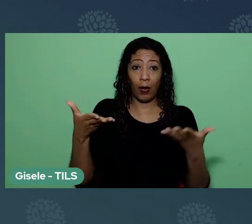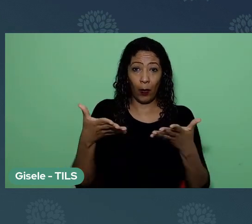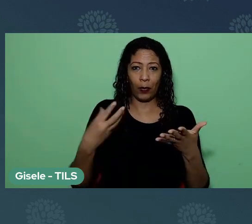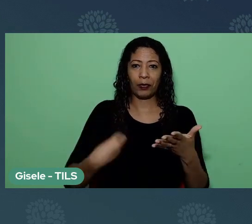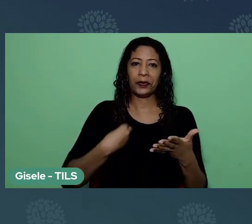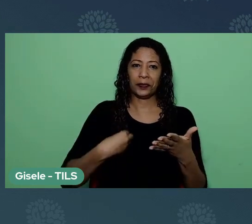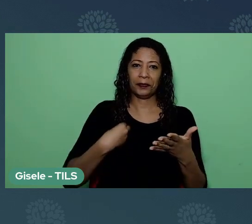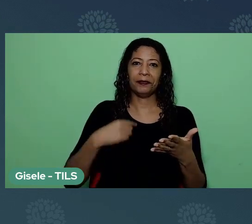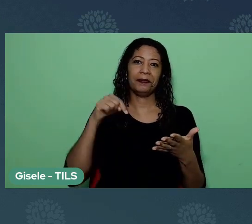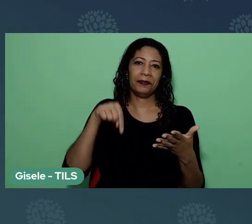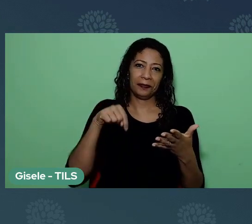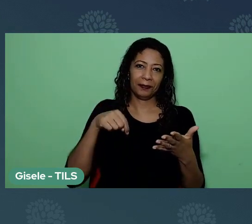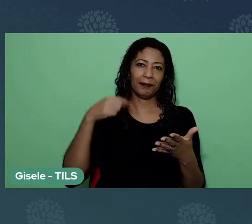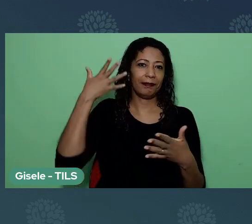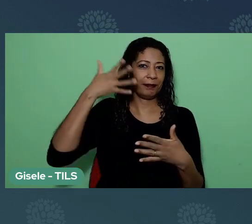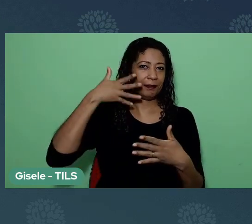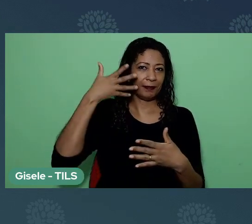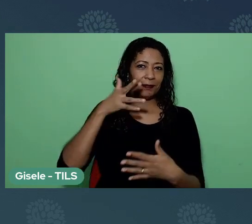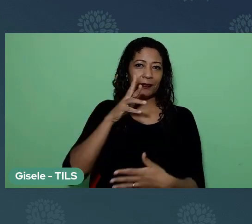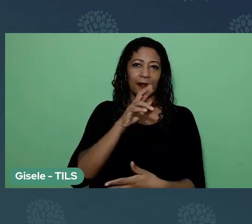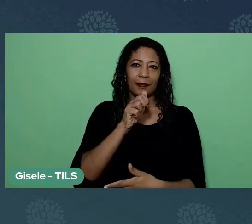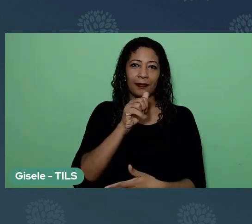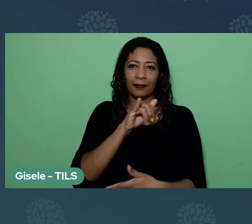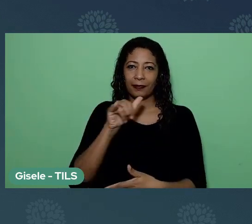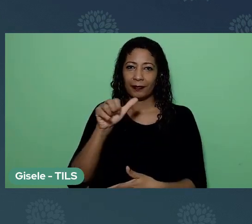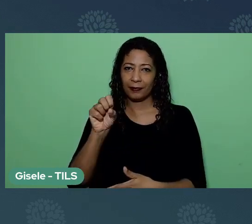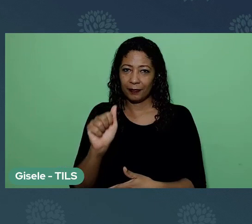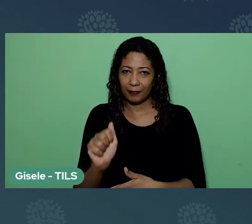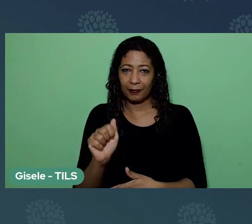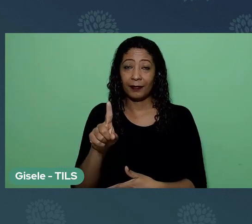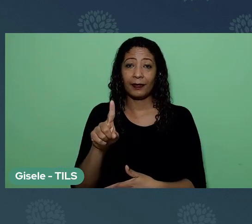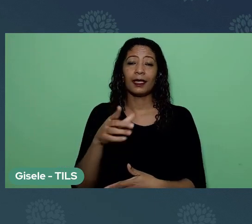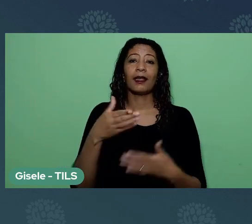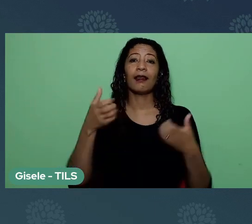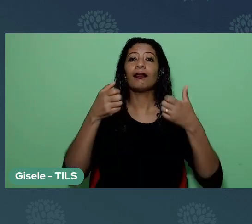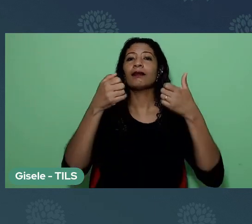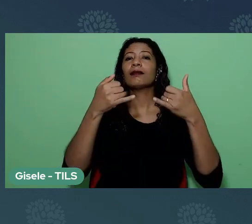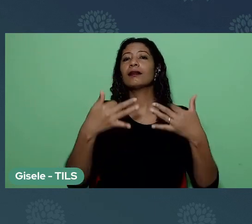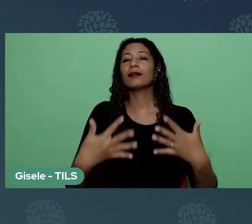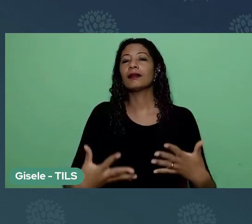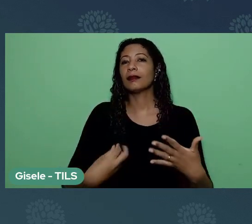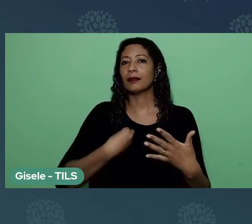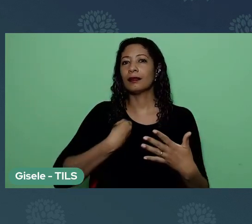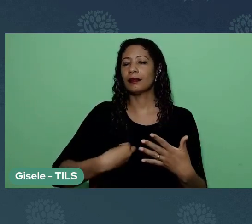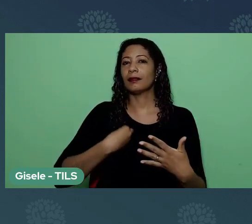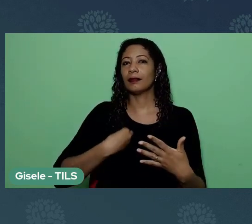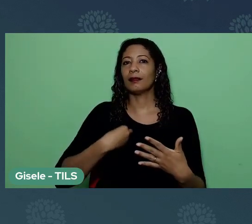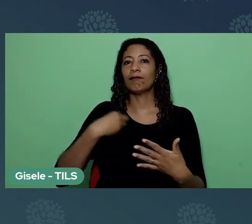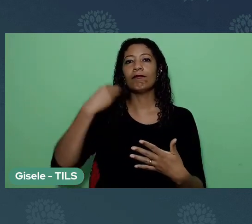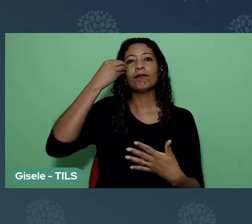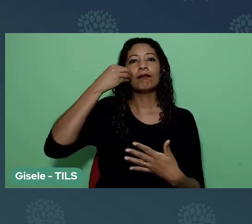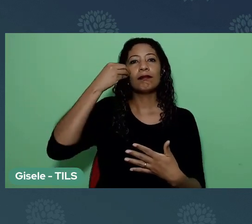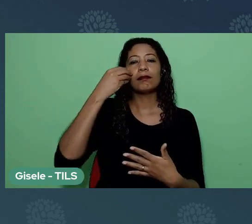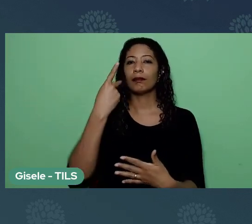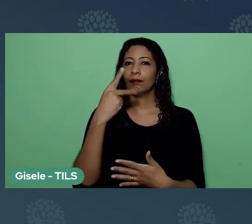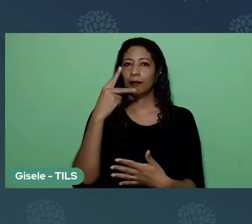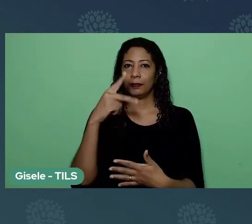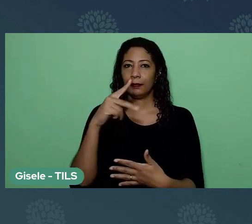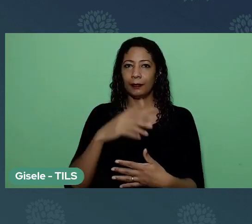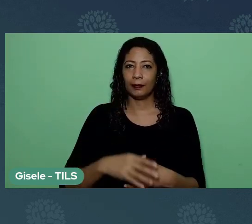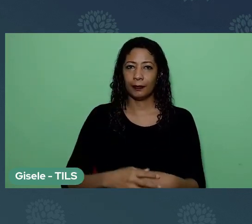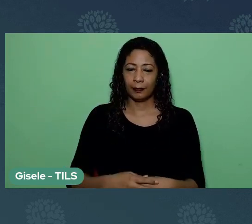pela manhã, né, a Raíssa, e ela vai compartilhar um pouco, né, da experiência de vida dela conosco.